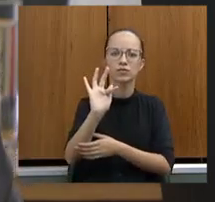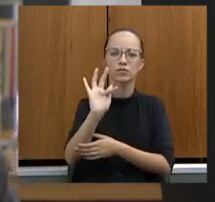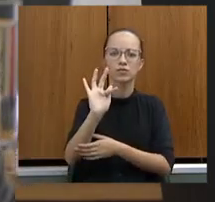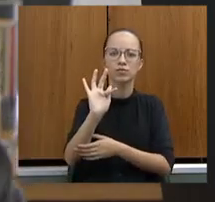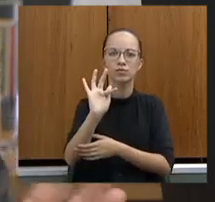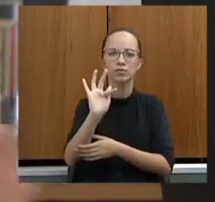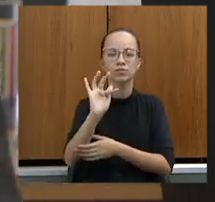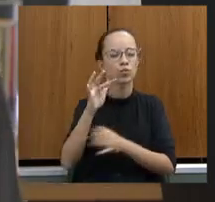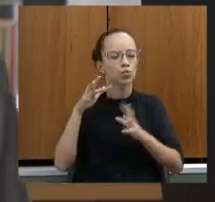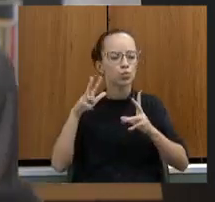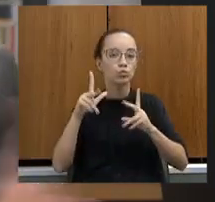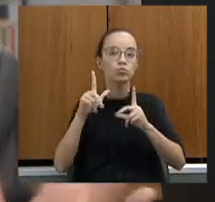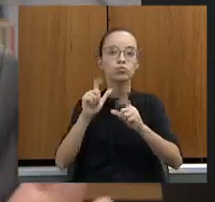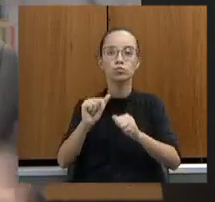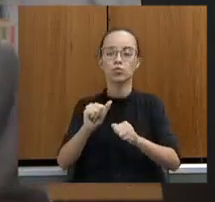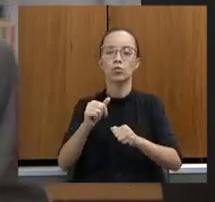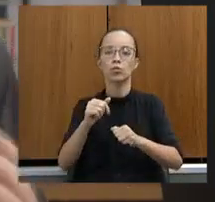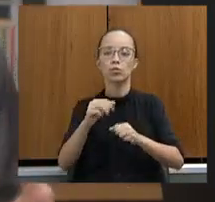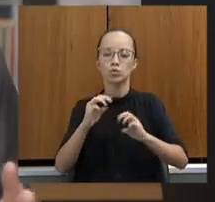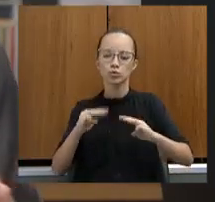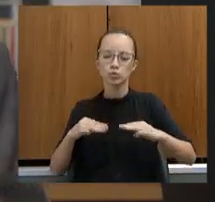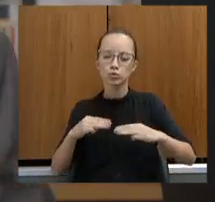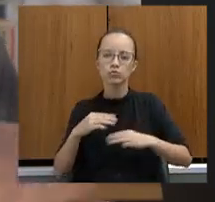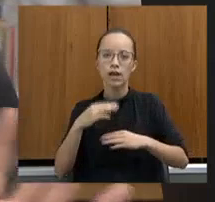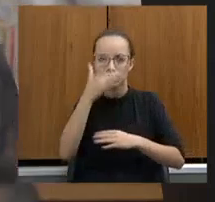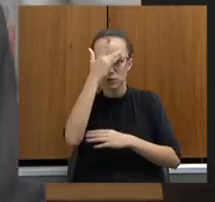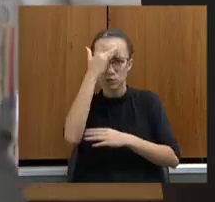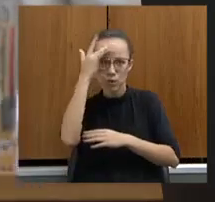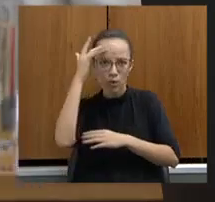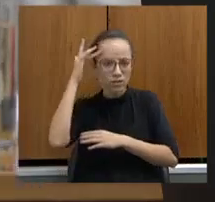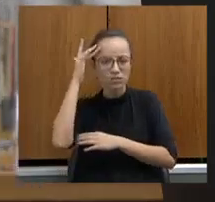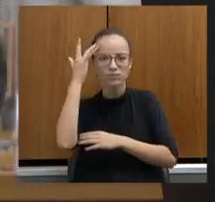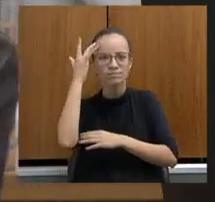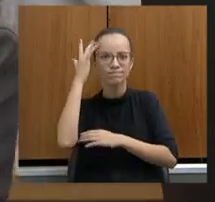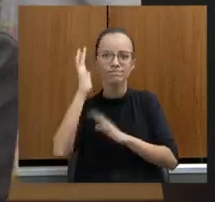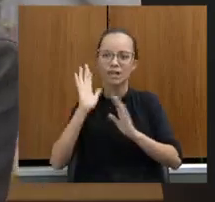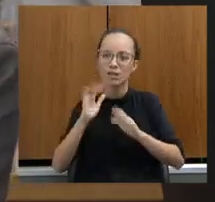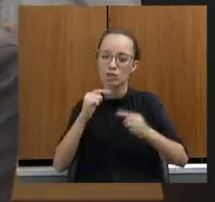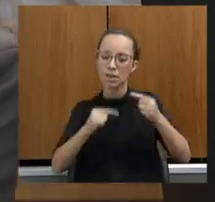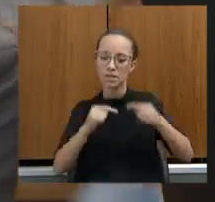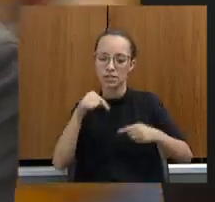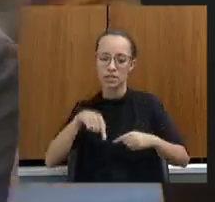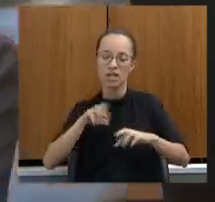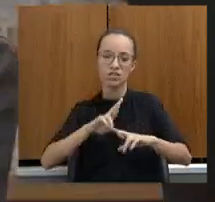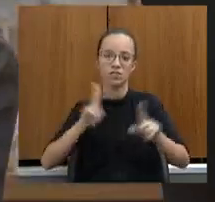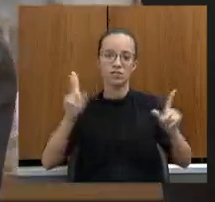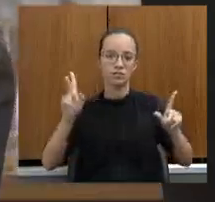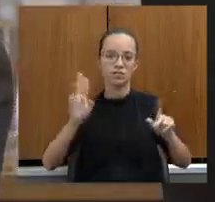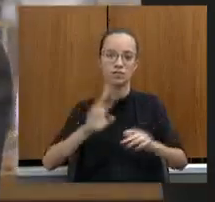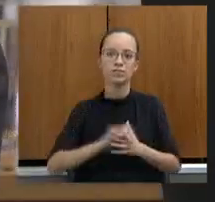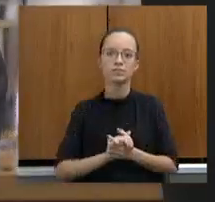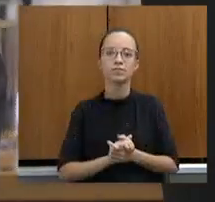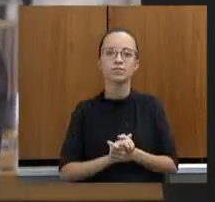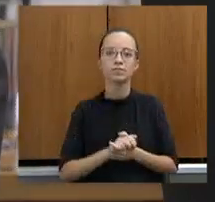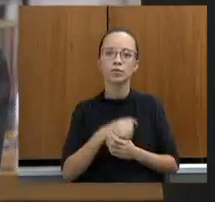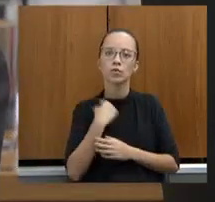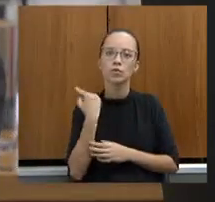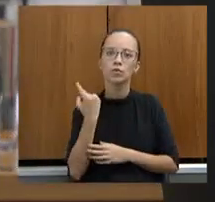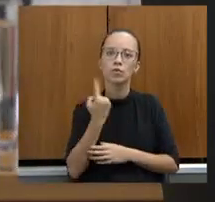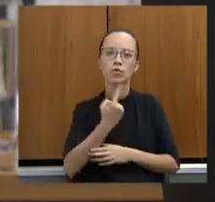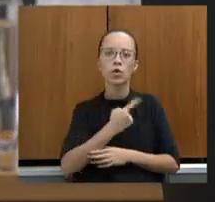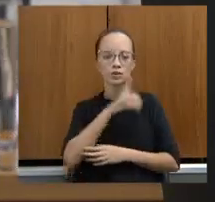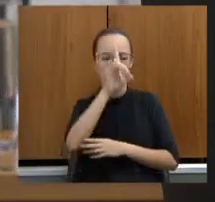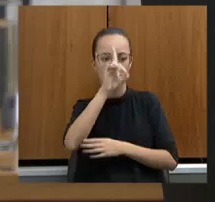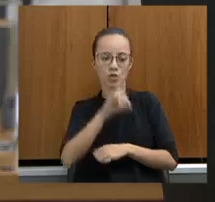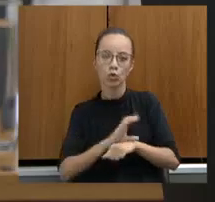tudo aquilo que os próprios ministros deveriam defender em tempo constitucionais mas não é o debate aqui não é o debate nós não vamos debater aqui